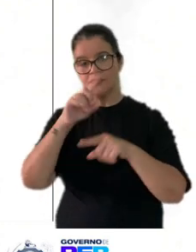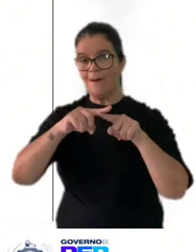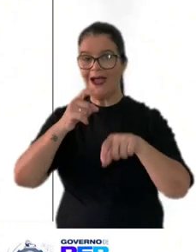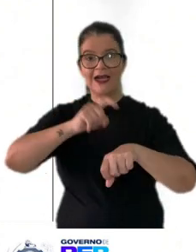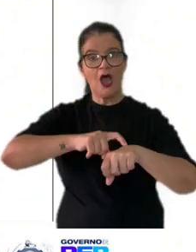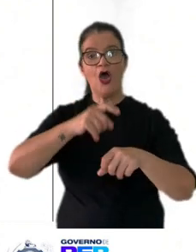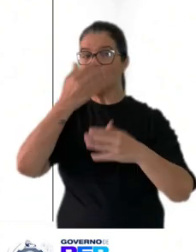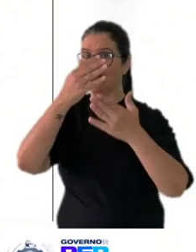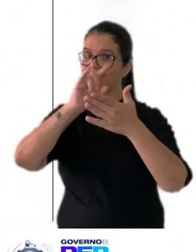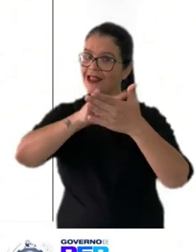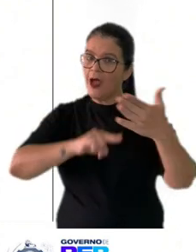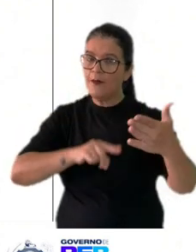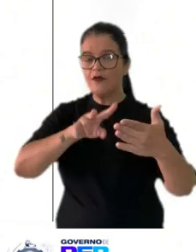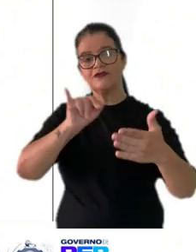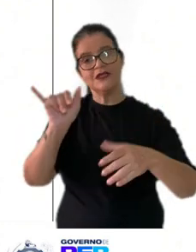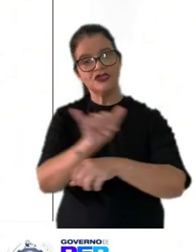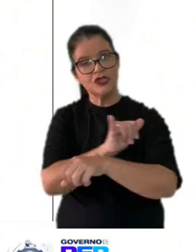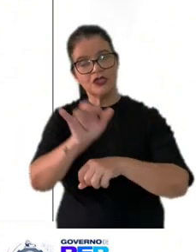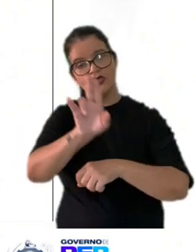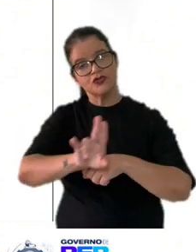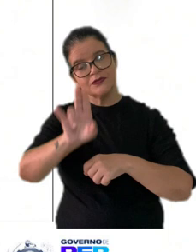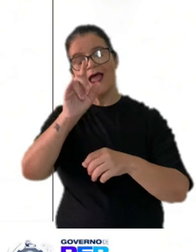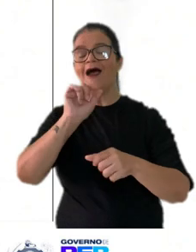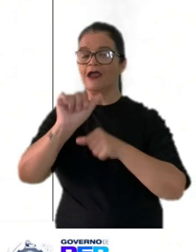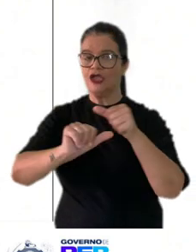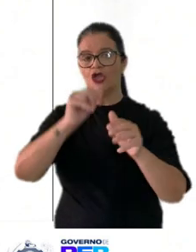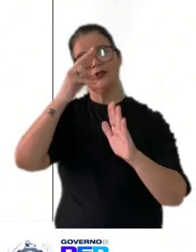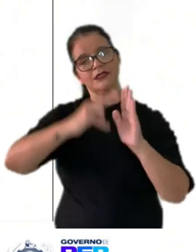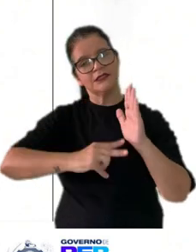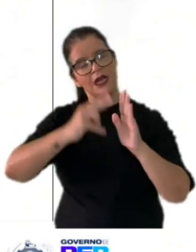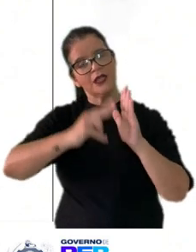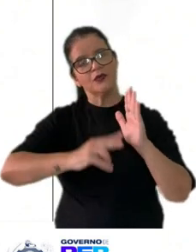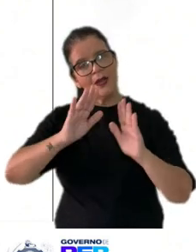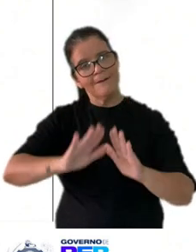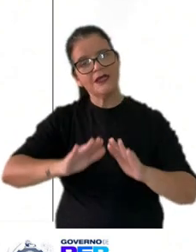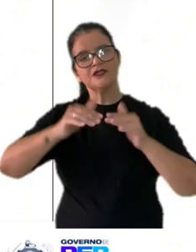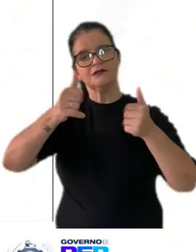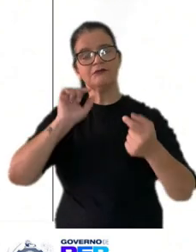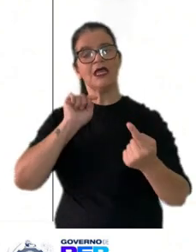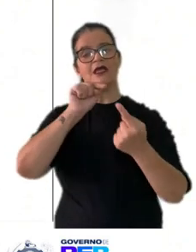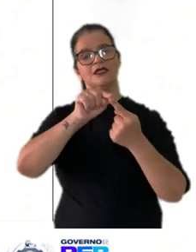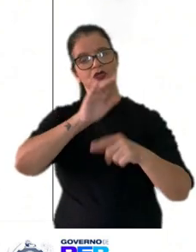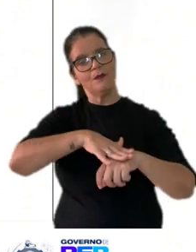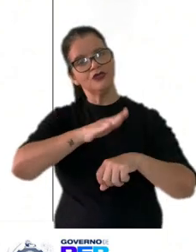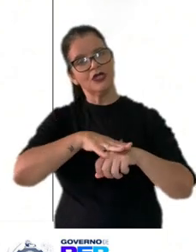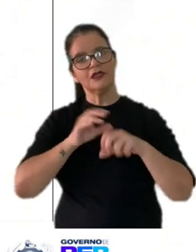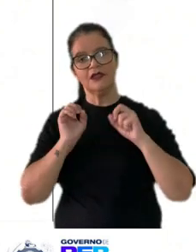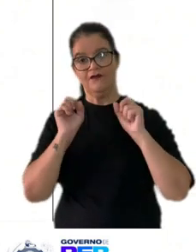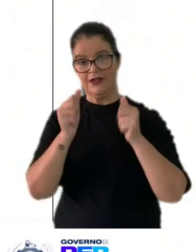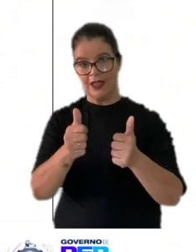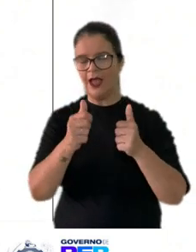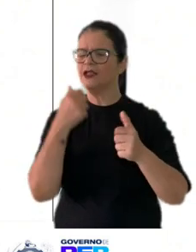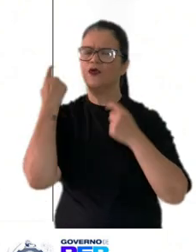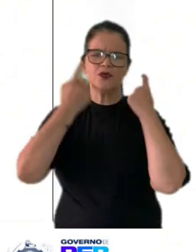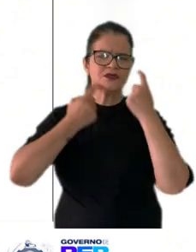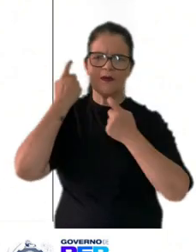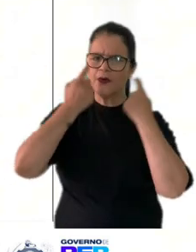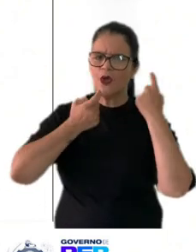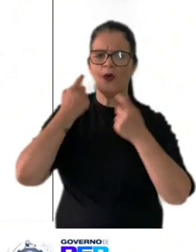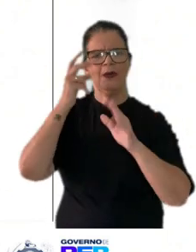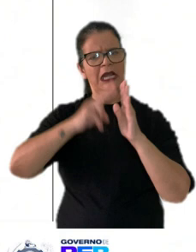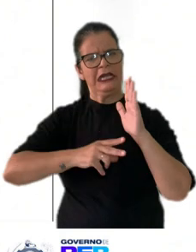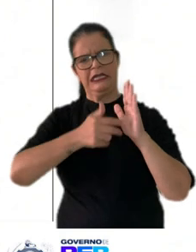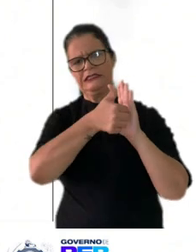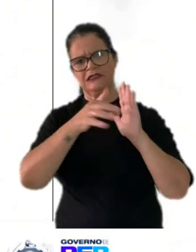vai usar estratégias que tornem essa leitura mais eficiente mais objetiva tá então não se preocupe em ler 100% do texto